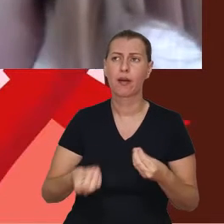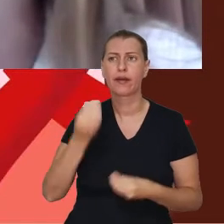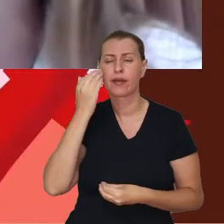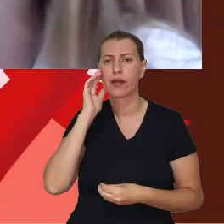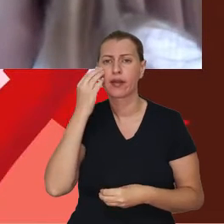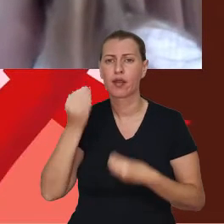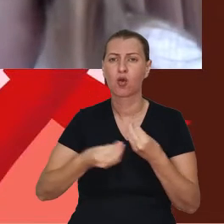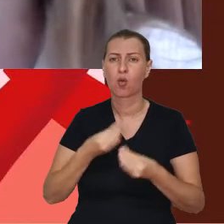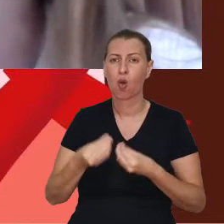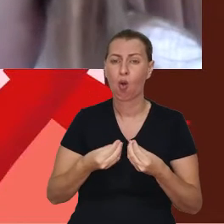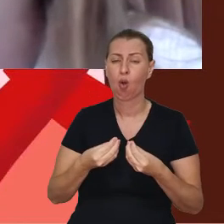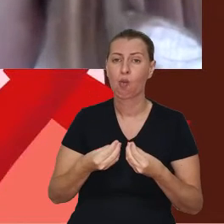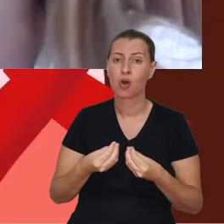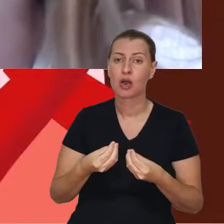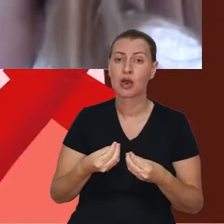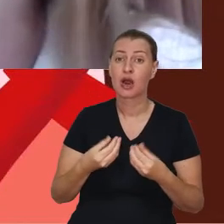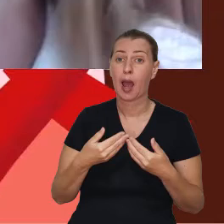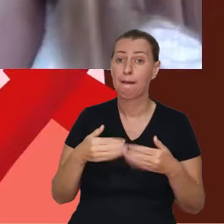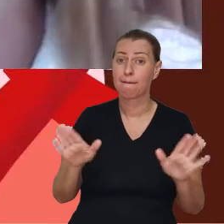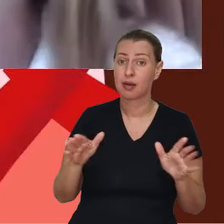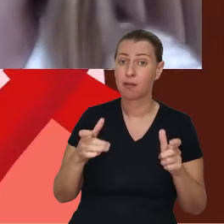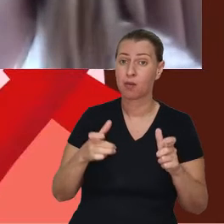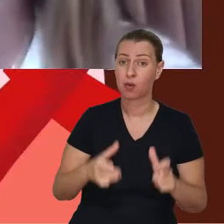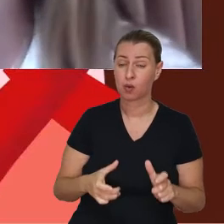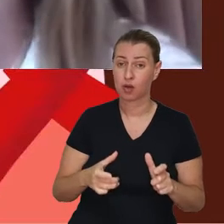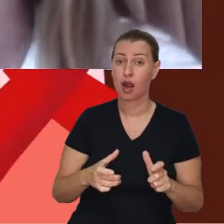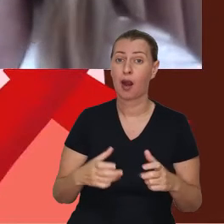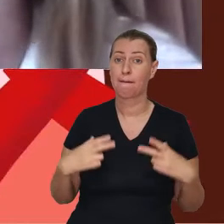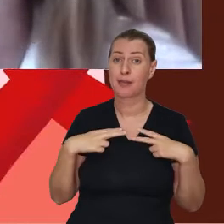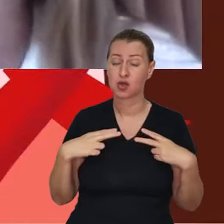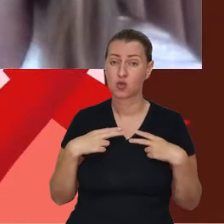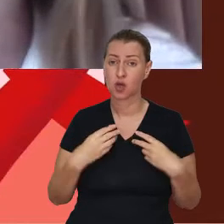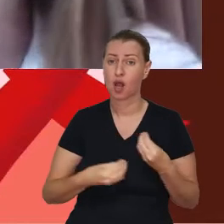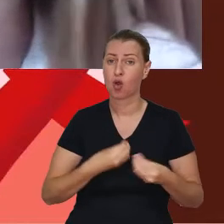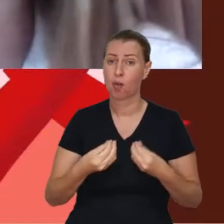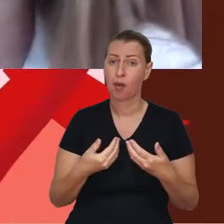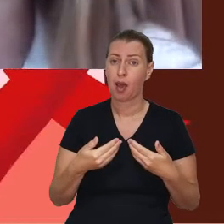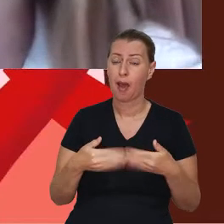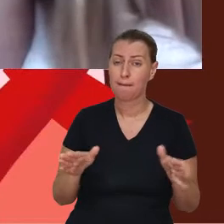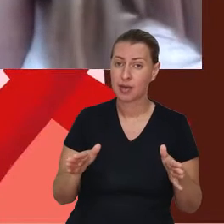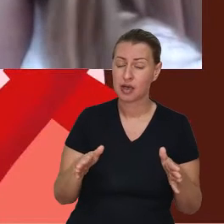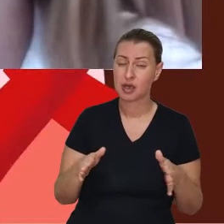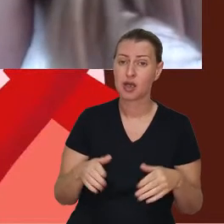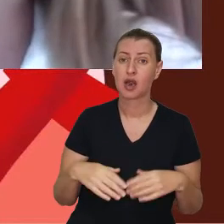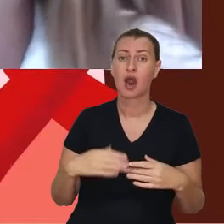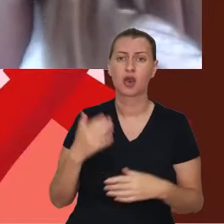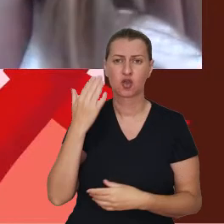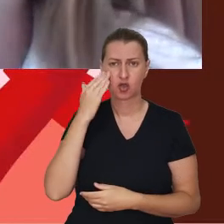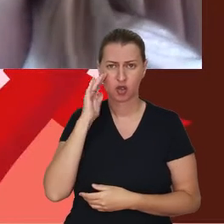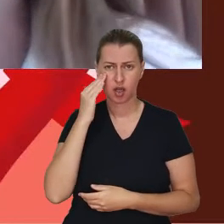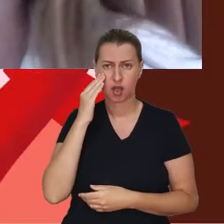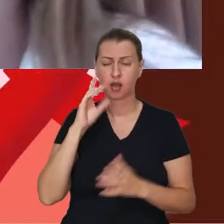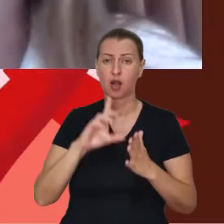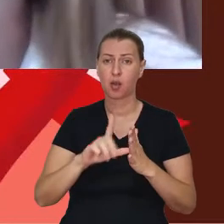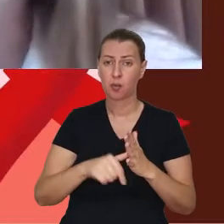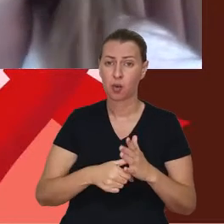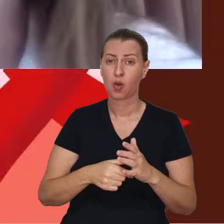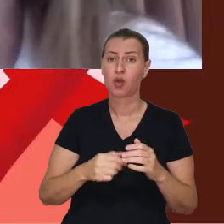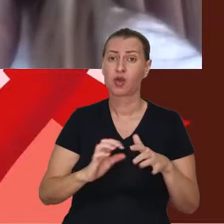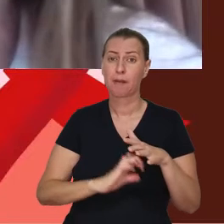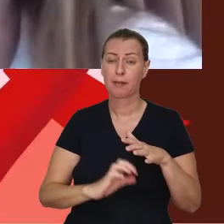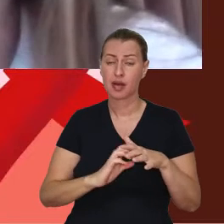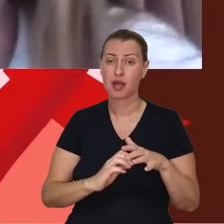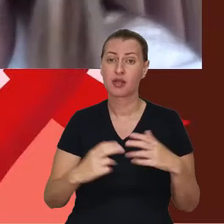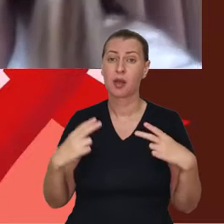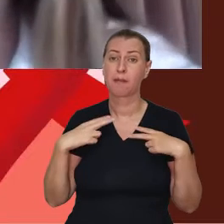demanda no momento que abrir para setor privado, né? E a gente entende que no momento que abrir para setor privado, realmente vai aumentar bastante a demanda,